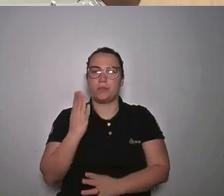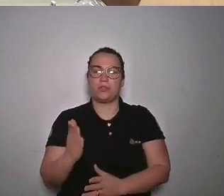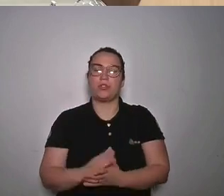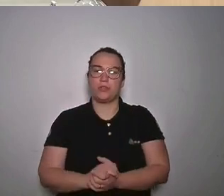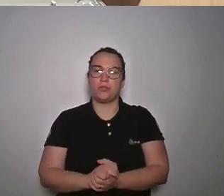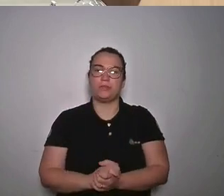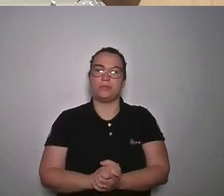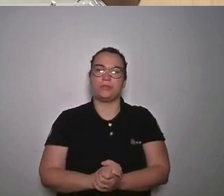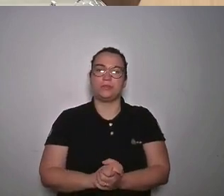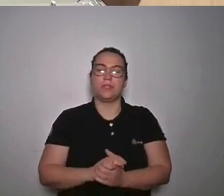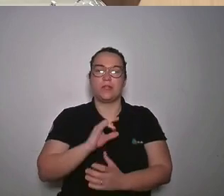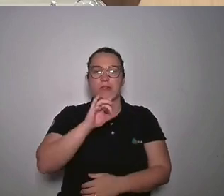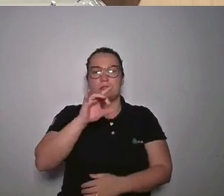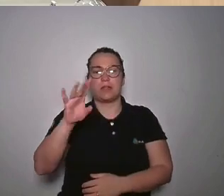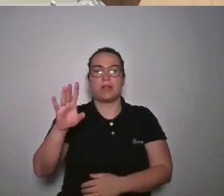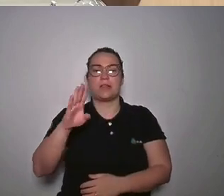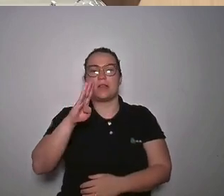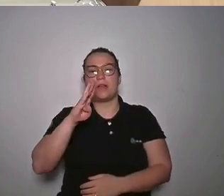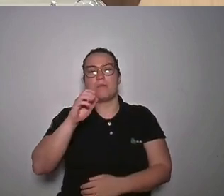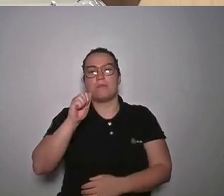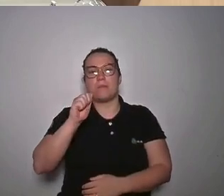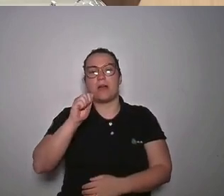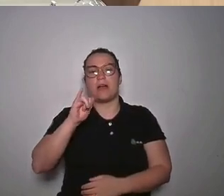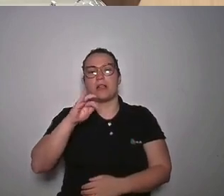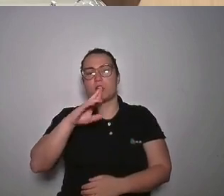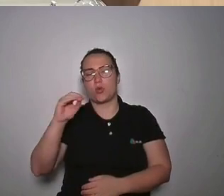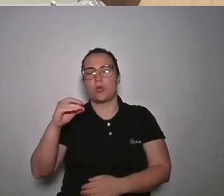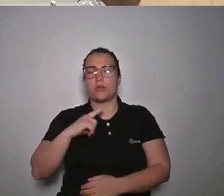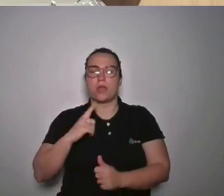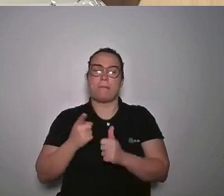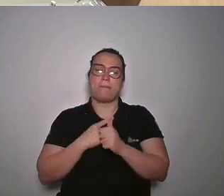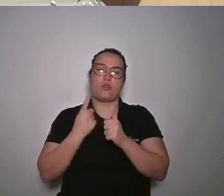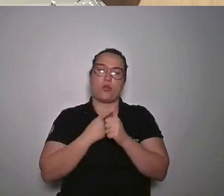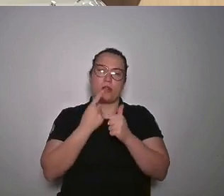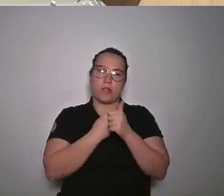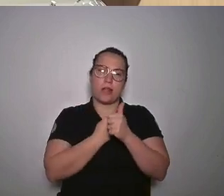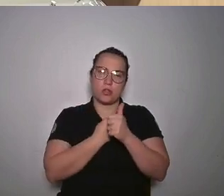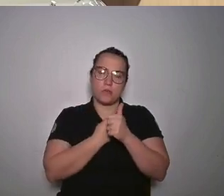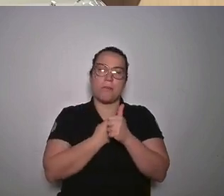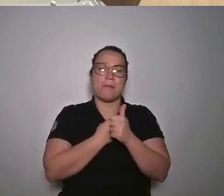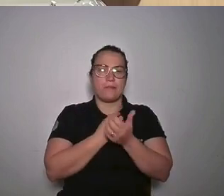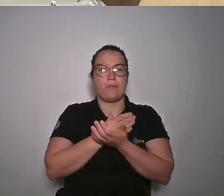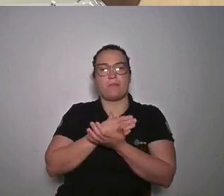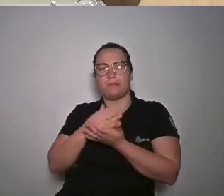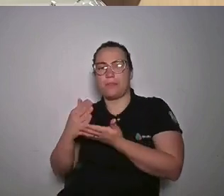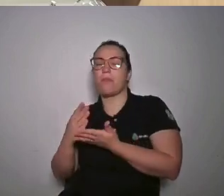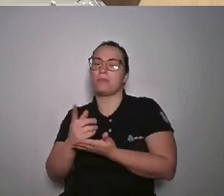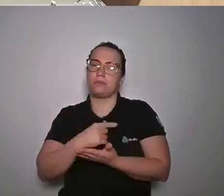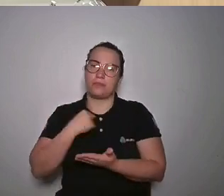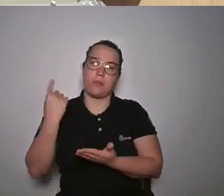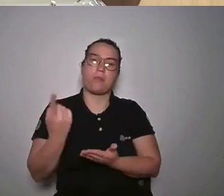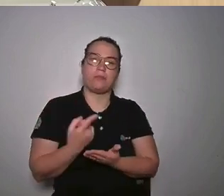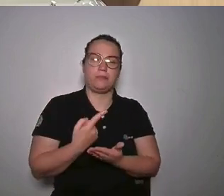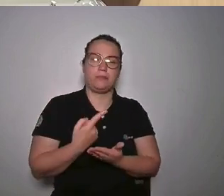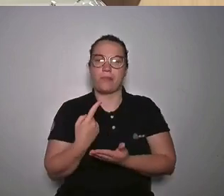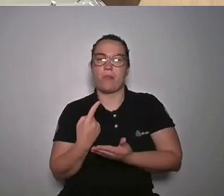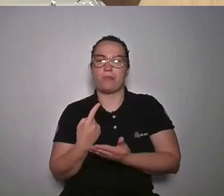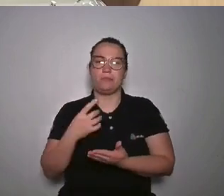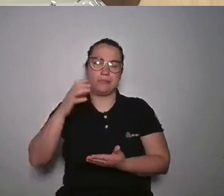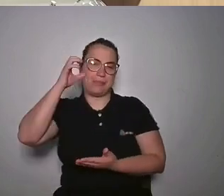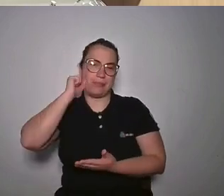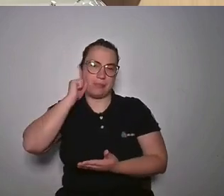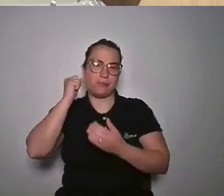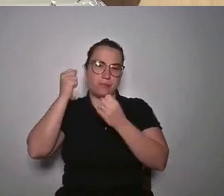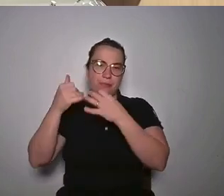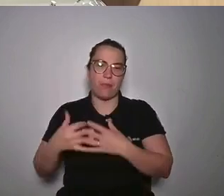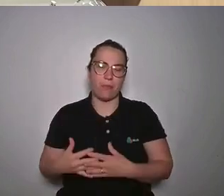Cada bairro tem uma prioridade e foi elencados dentro da nossa ouvidoria,